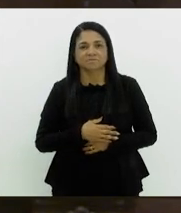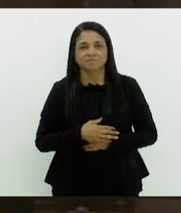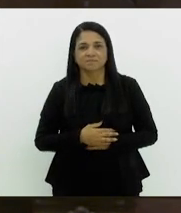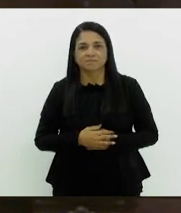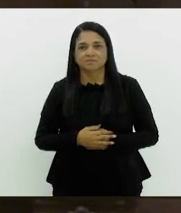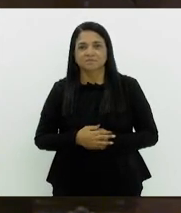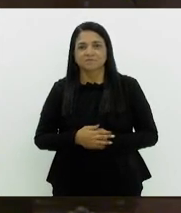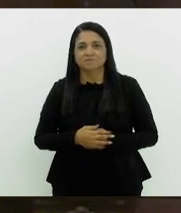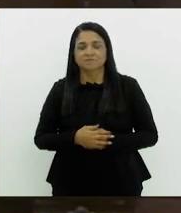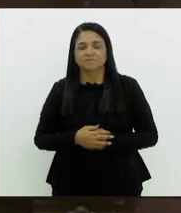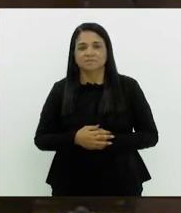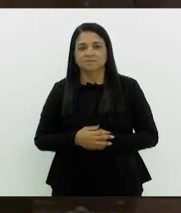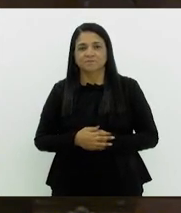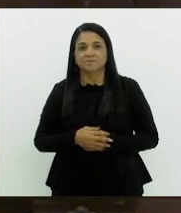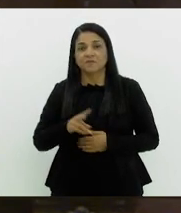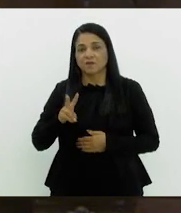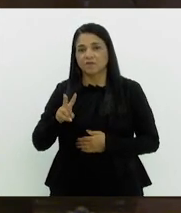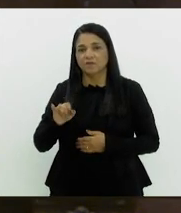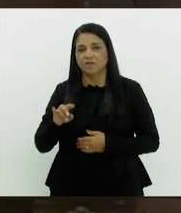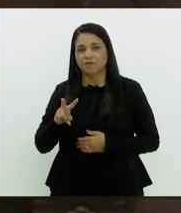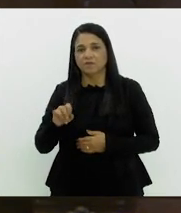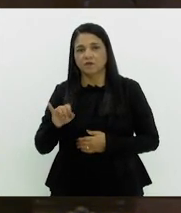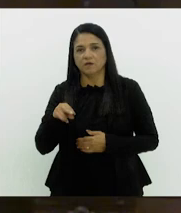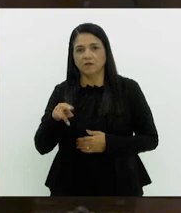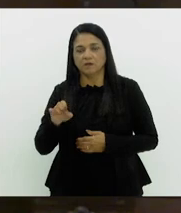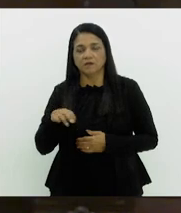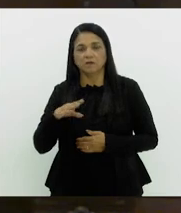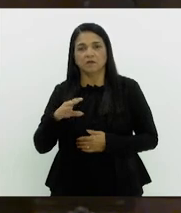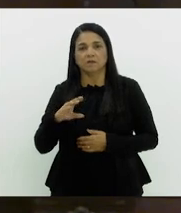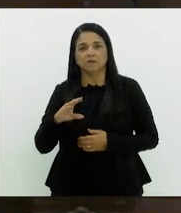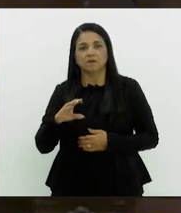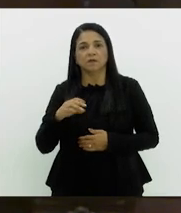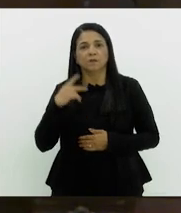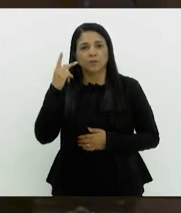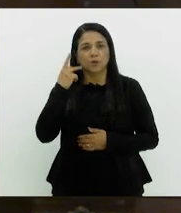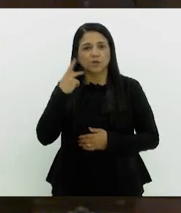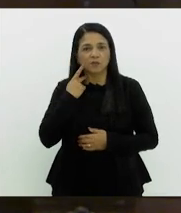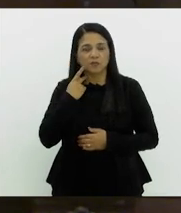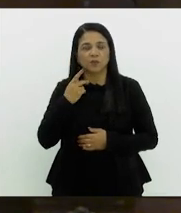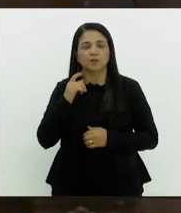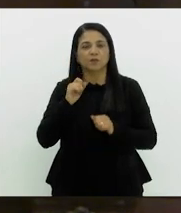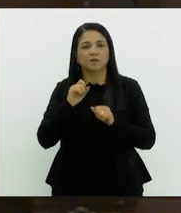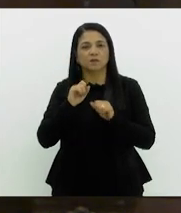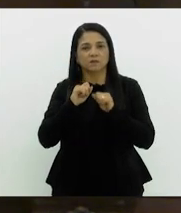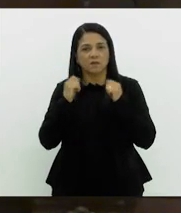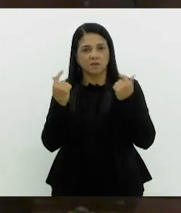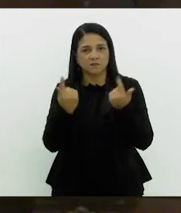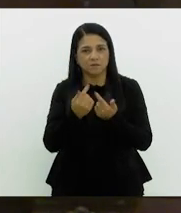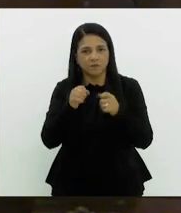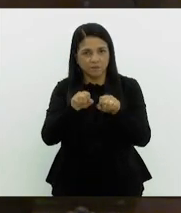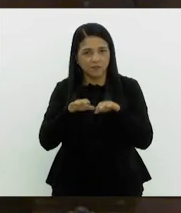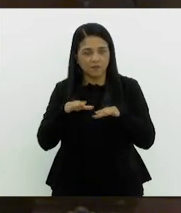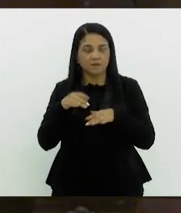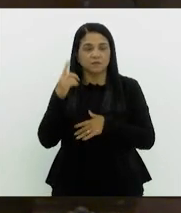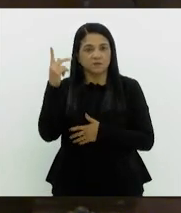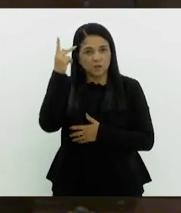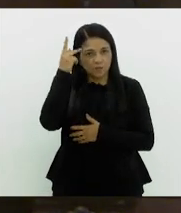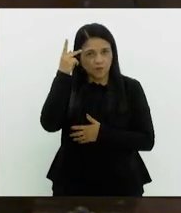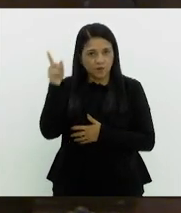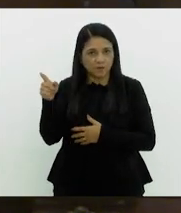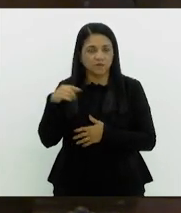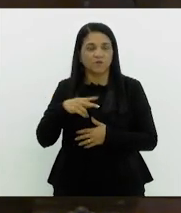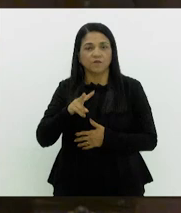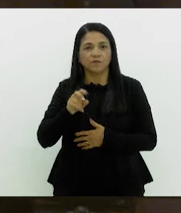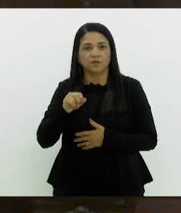senhora Viviane Cristina, procuradora da Assembleia Legislativa do Estado de São Paulo, o senhor